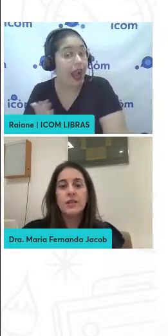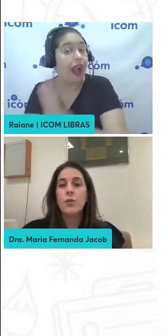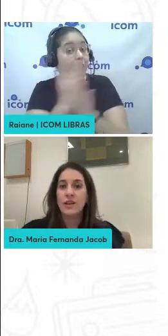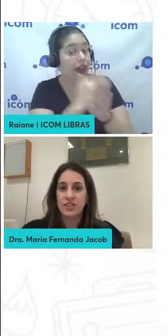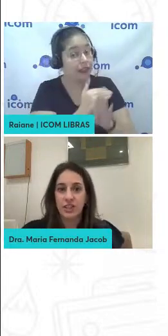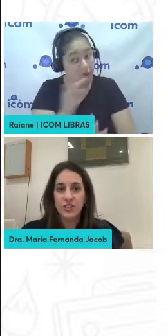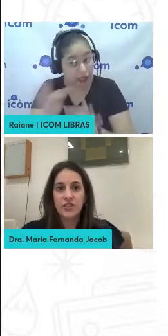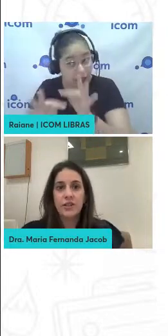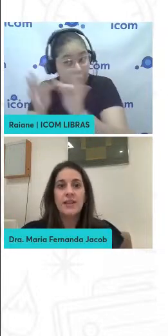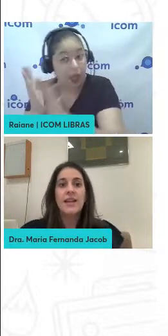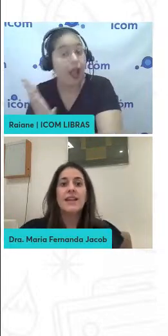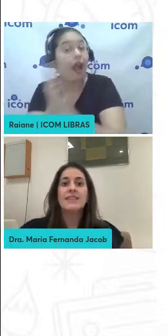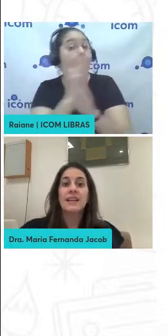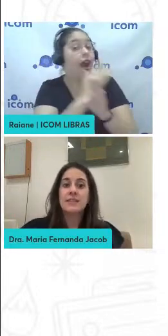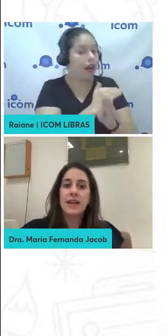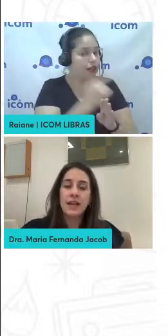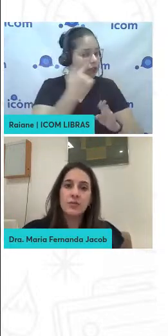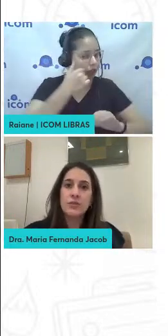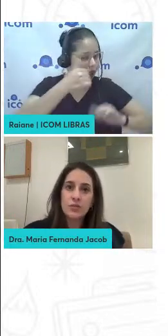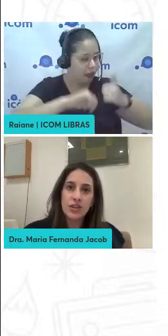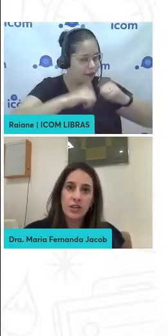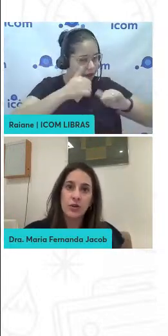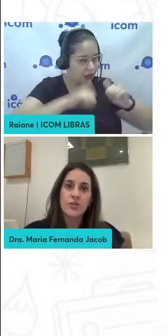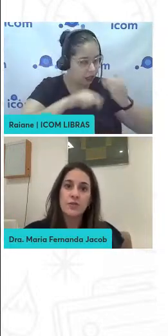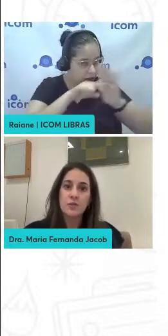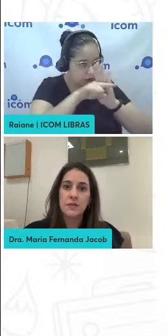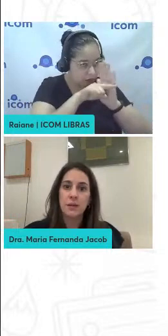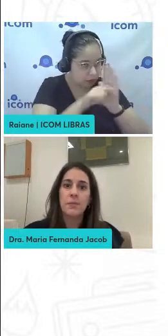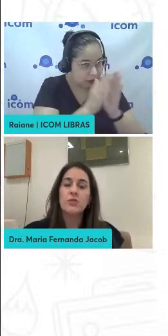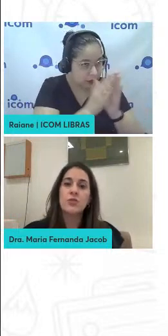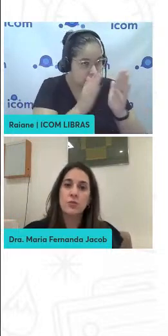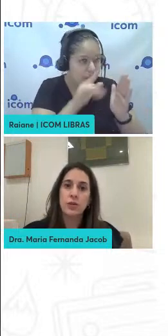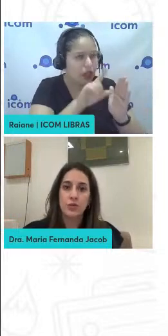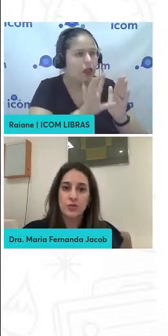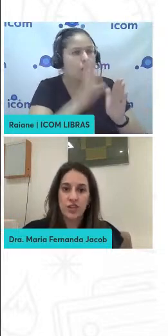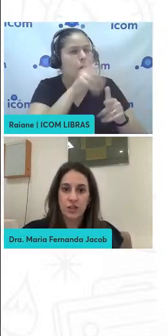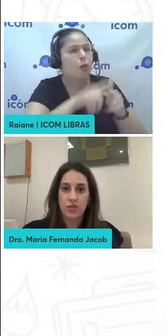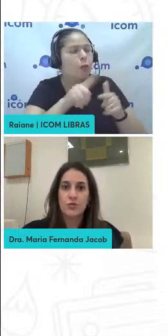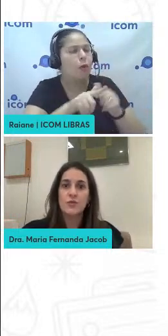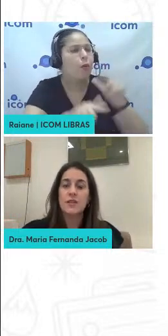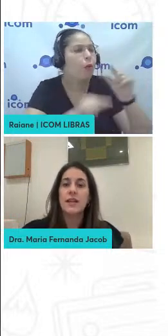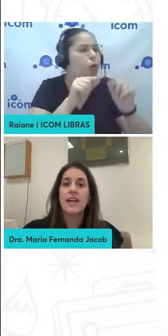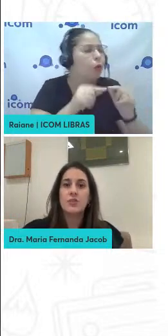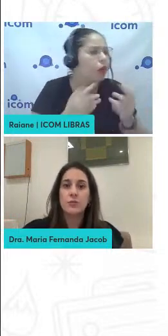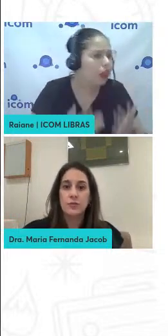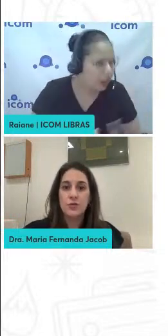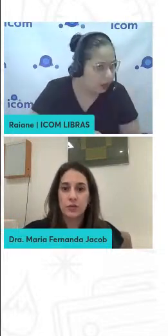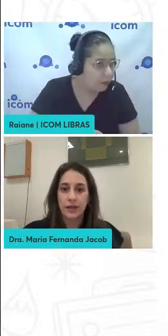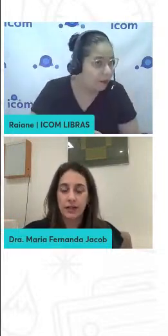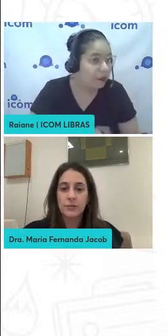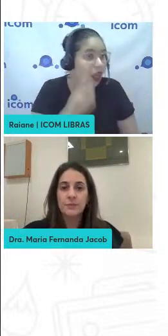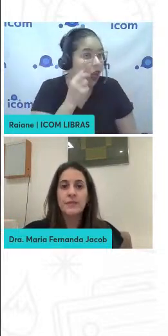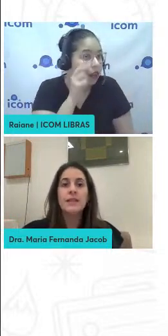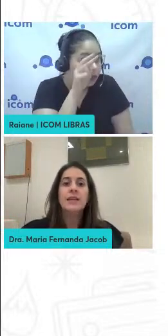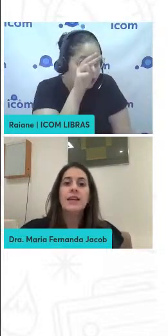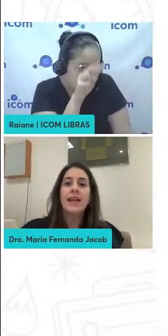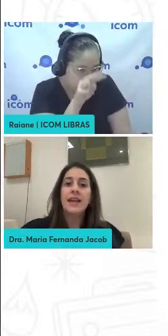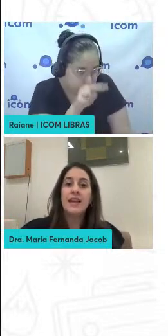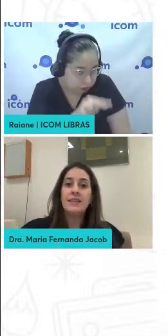tratamento com a gente, traçar o nosso diagnóstico fisioterapêutico, que é o nosso diagnóstico cinético